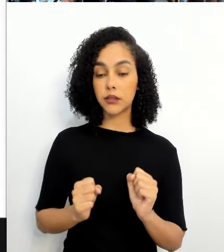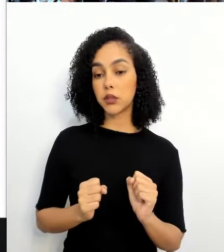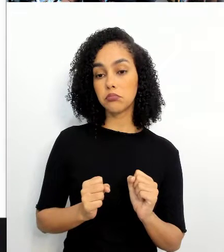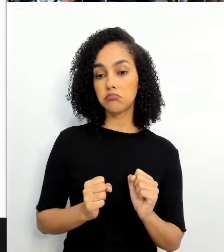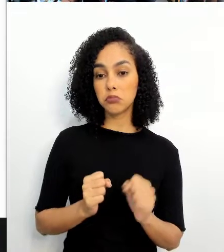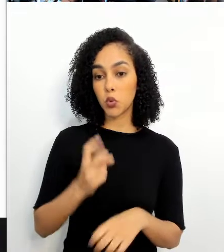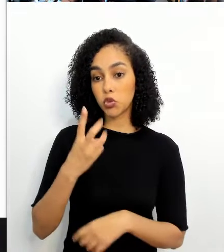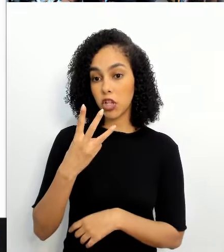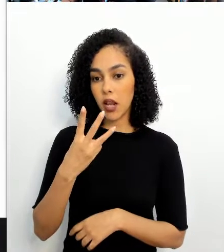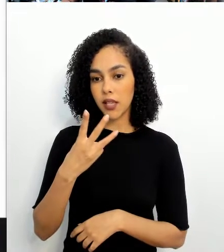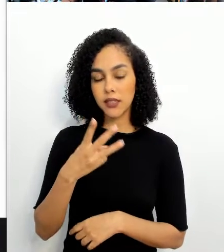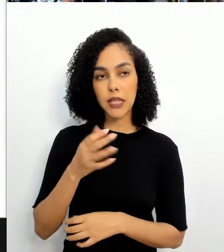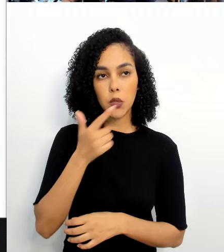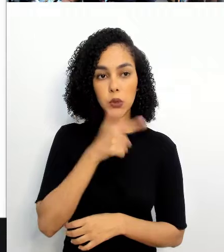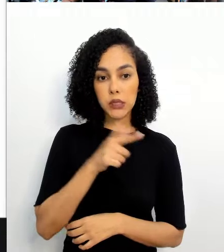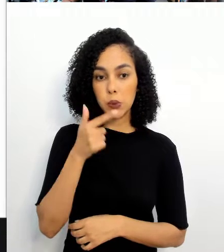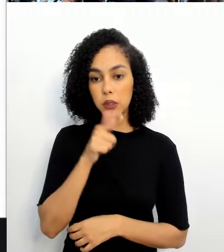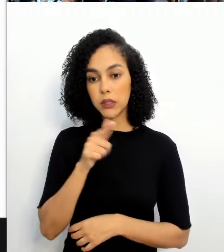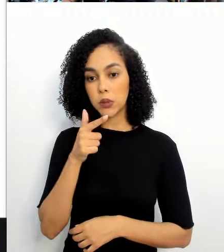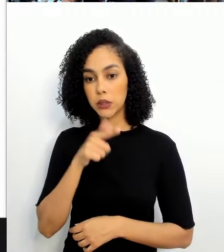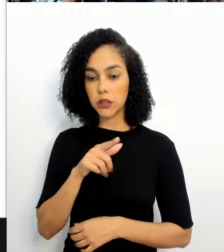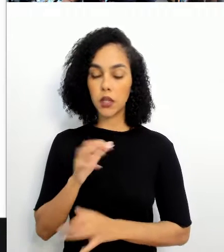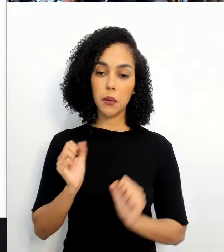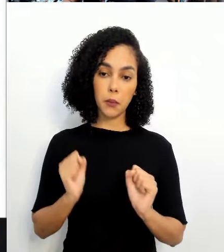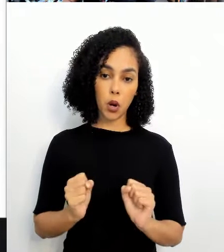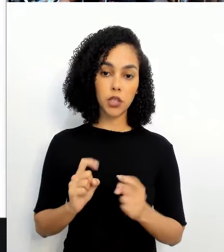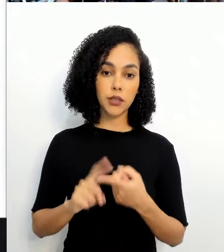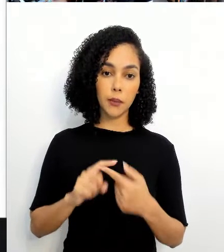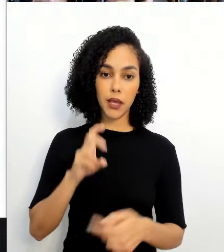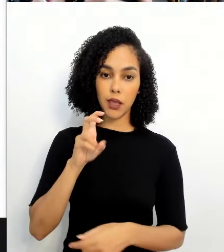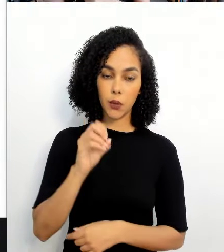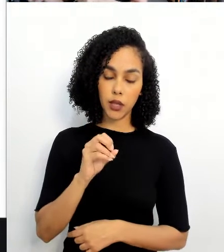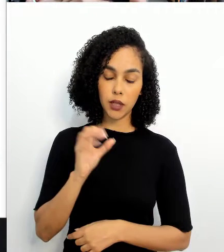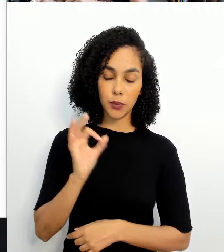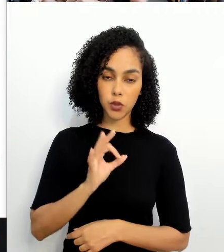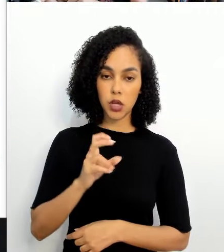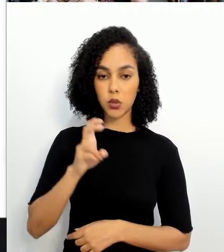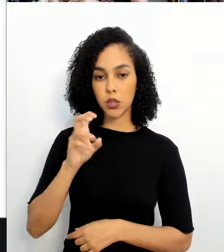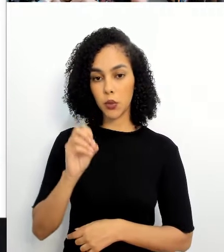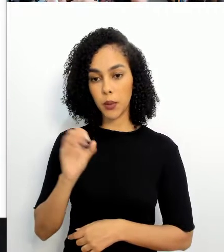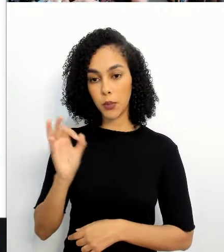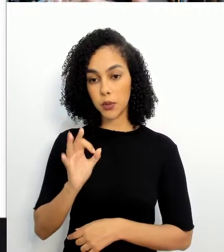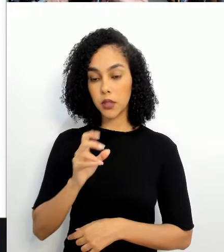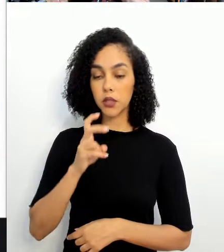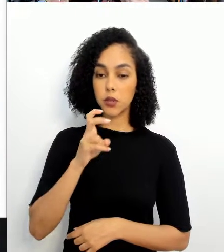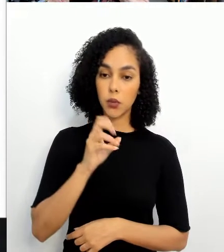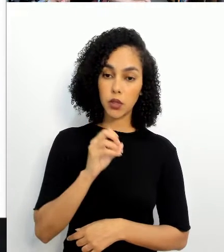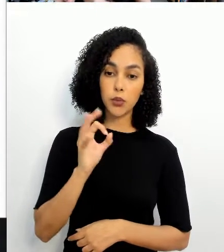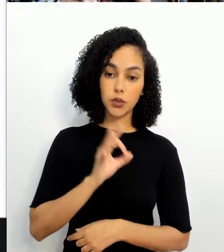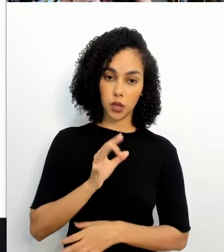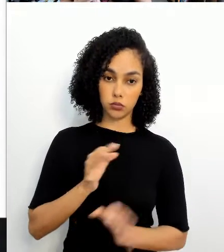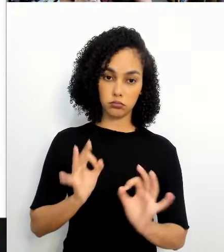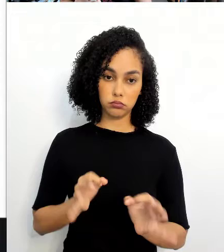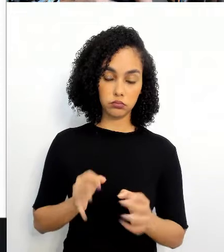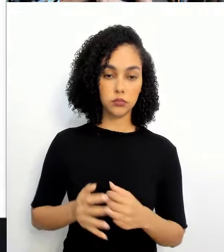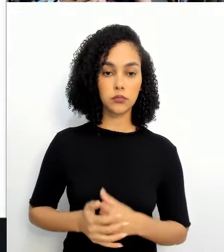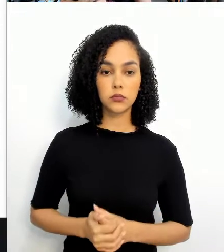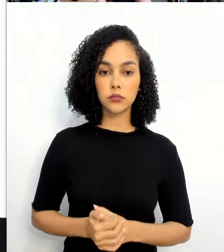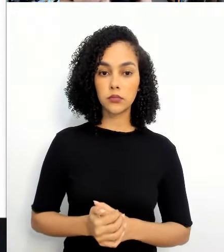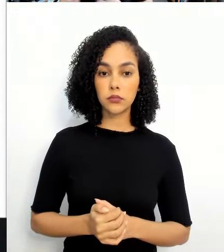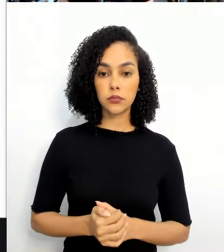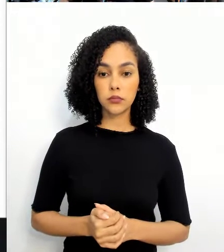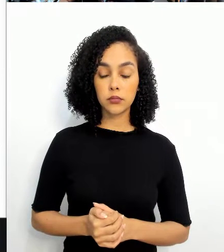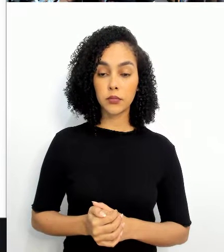é 50% vezes 50% vezes 50%, né? 1 sobre 2 vezes 1 sobre 2 vezes 1 sobre 2 é a probabilidade de acertar